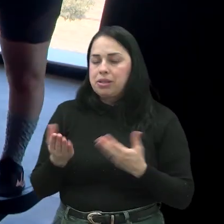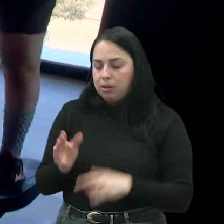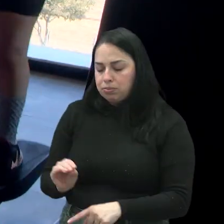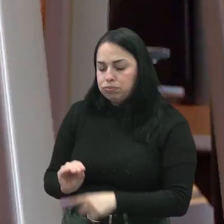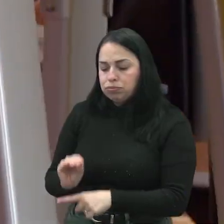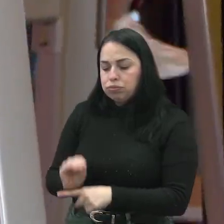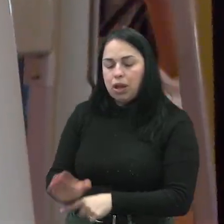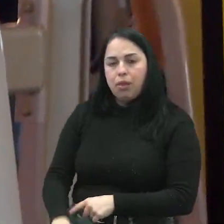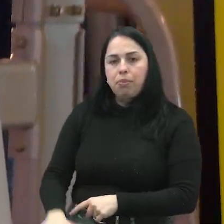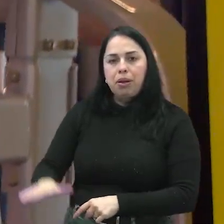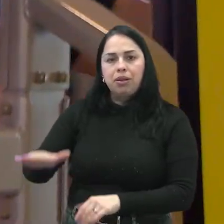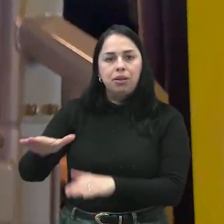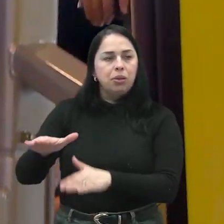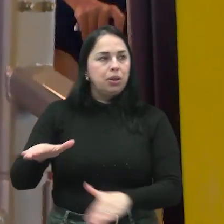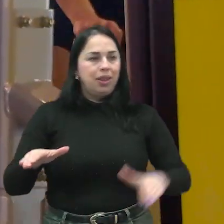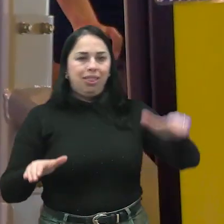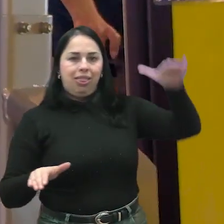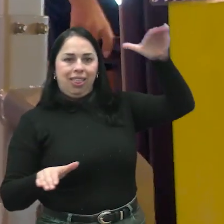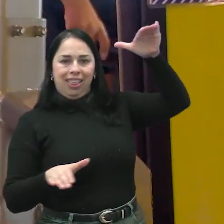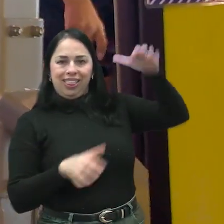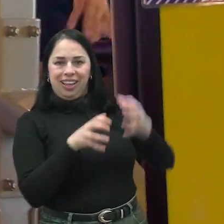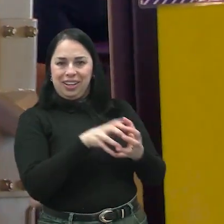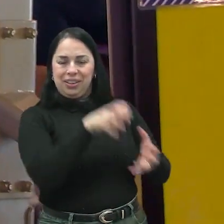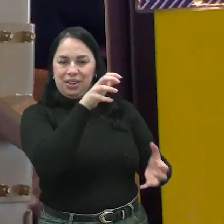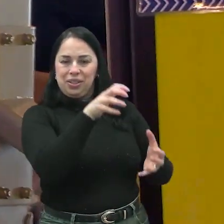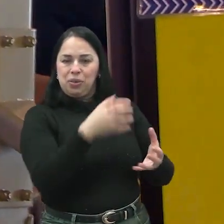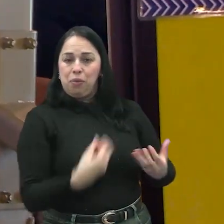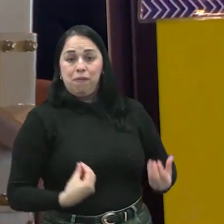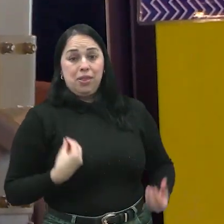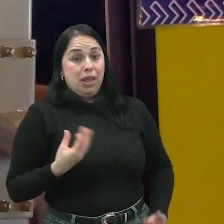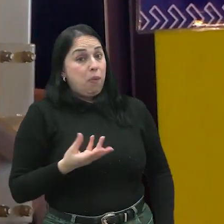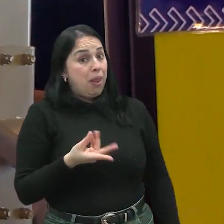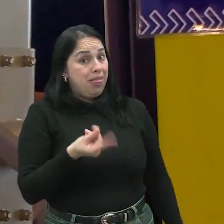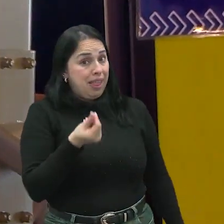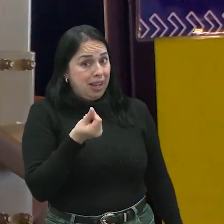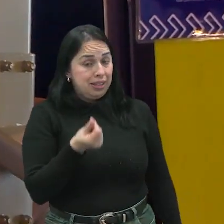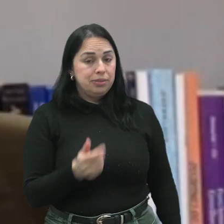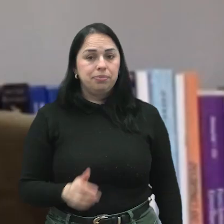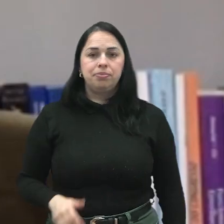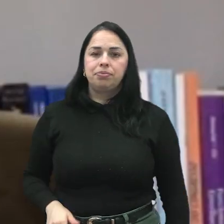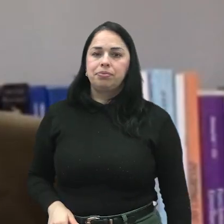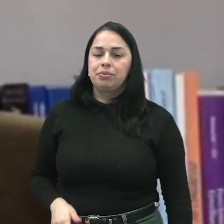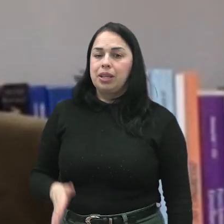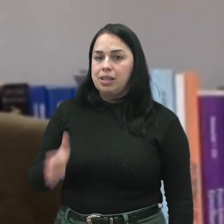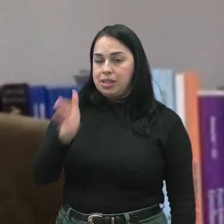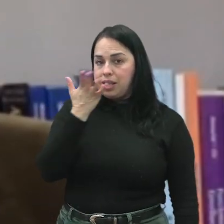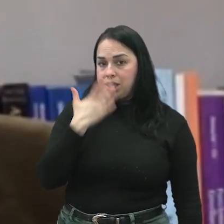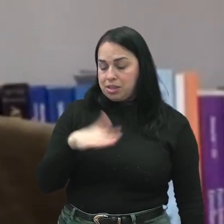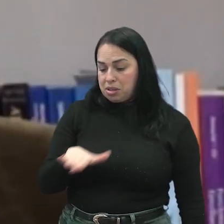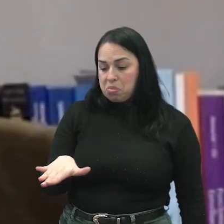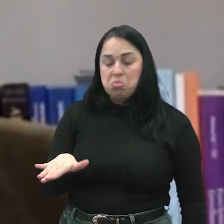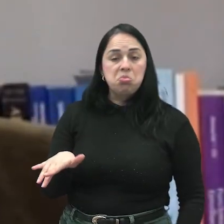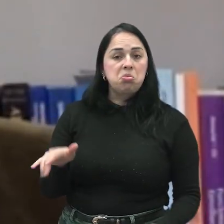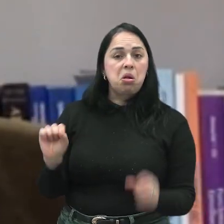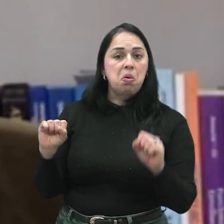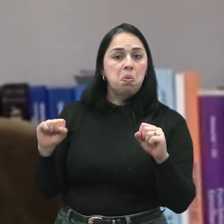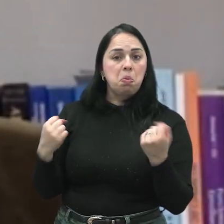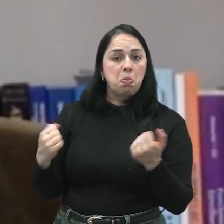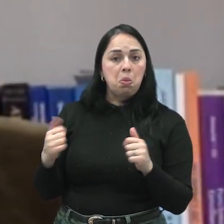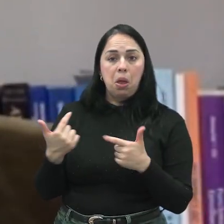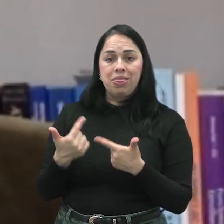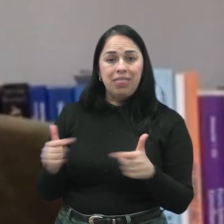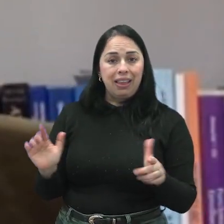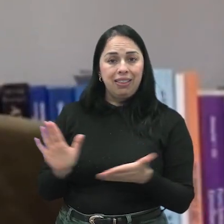infância, para envelhecer com mais autonomia e qualidade de vida. Se essas crianças não praticam